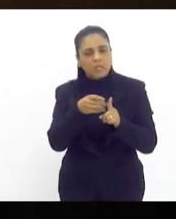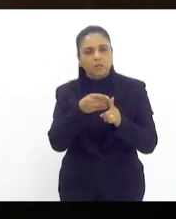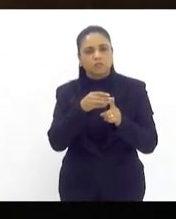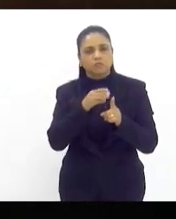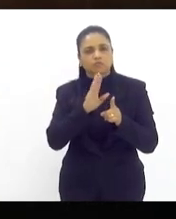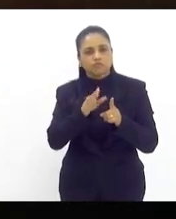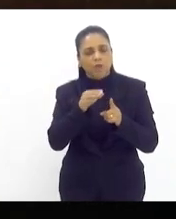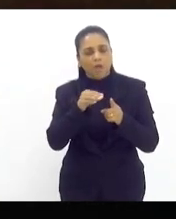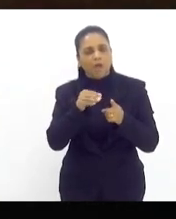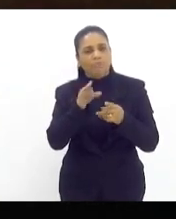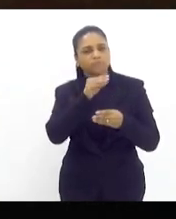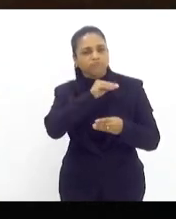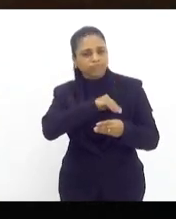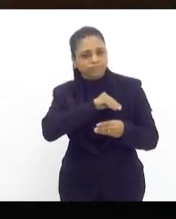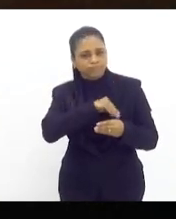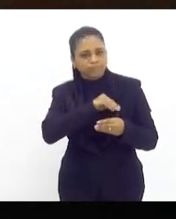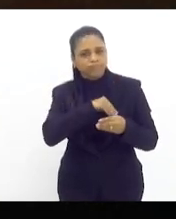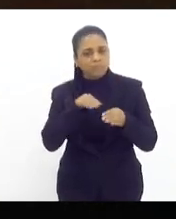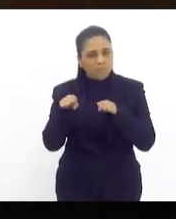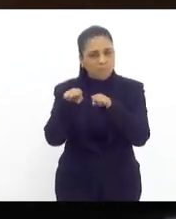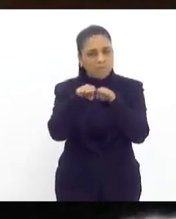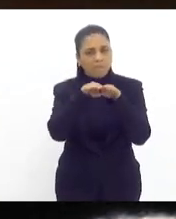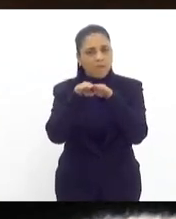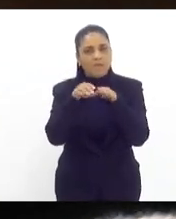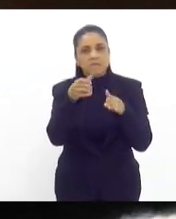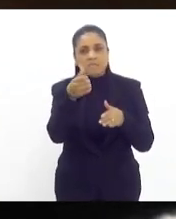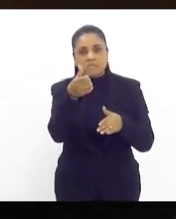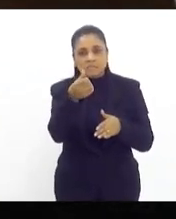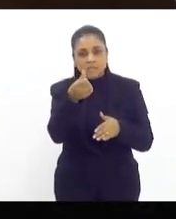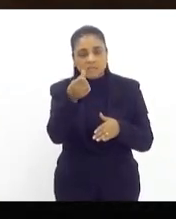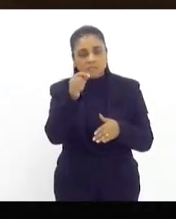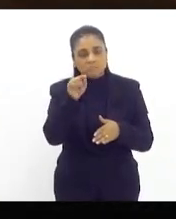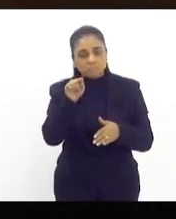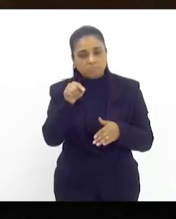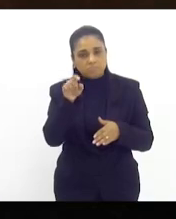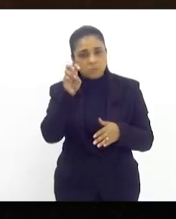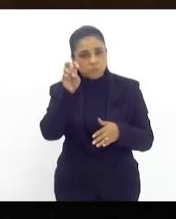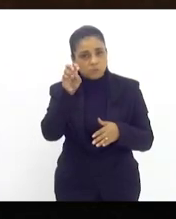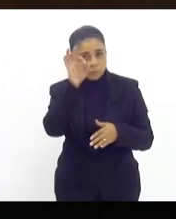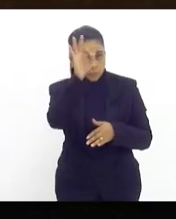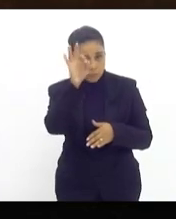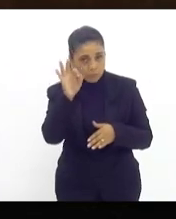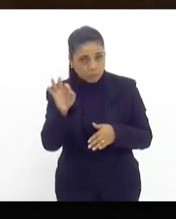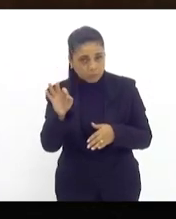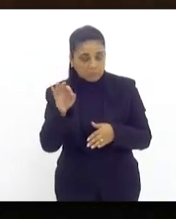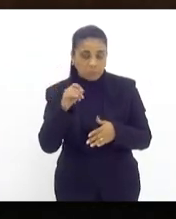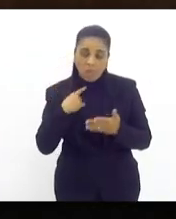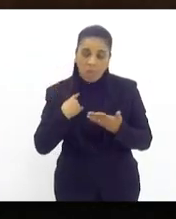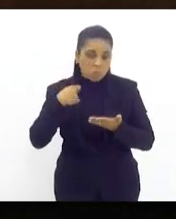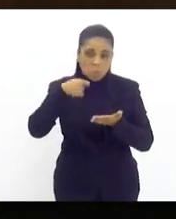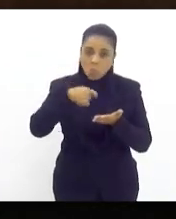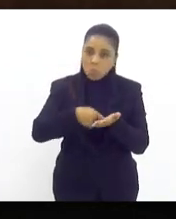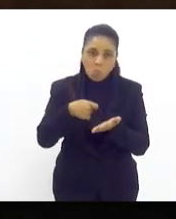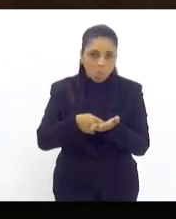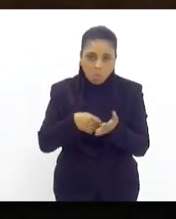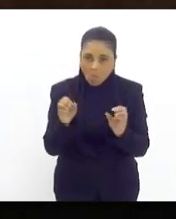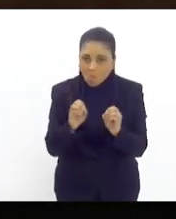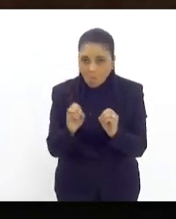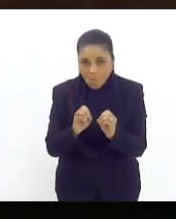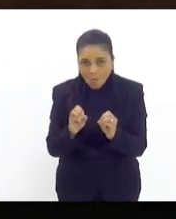um reajuste de seis e meio por cento que não foi cumprido para categoria né foi